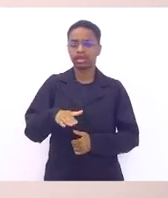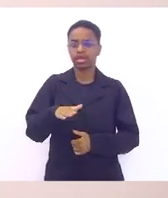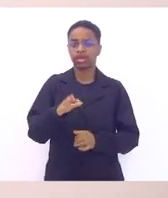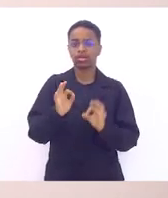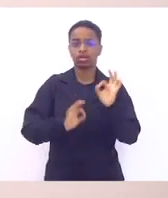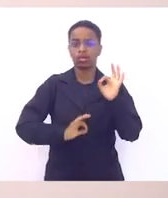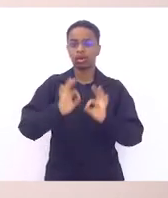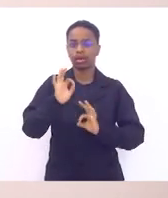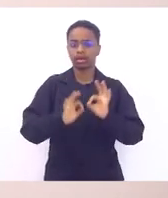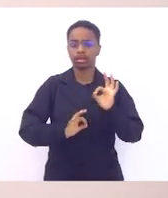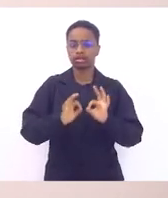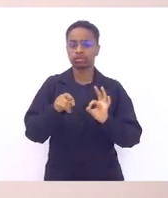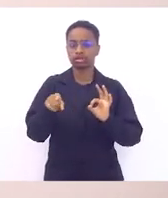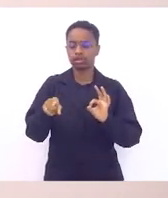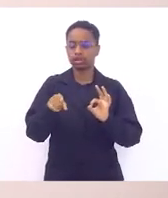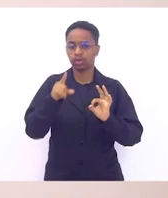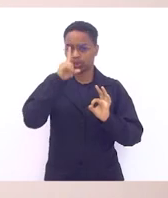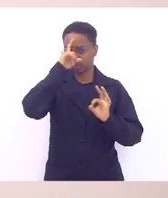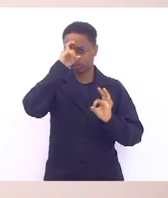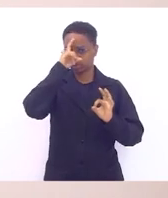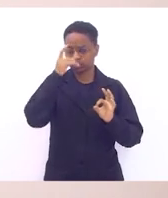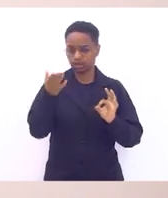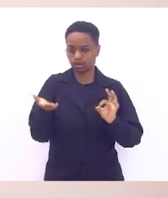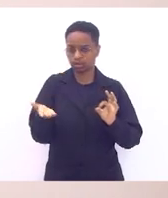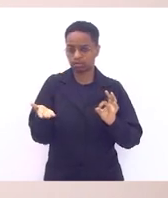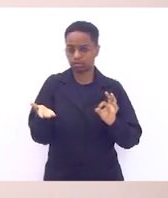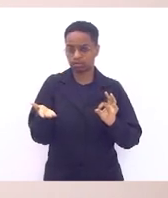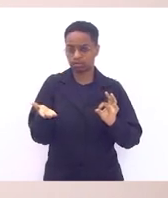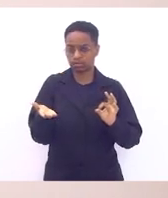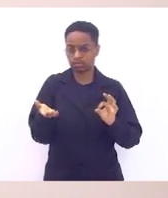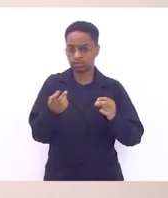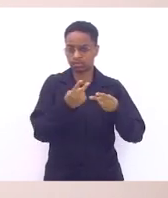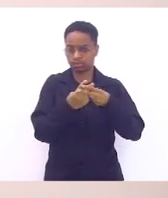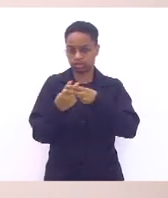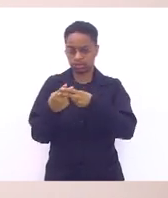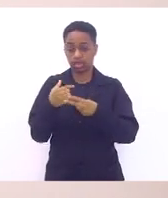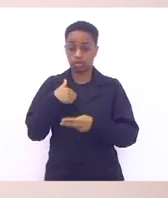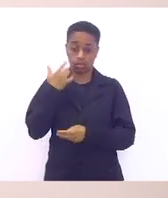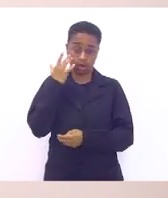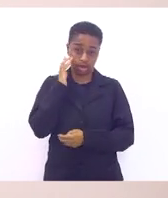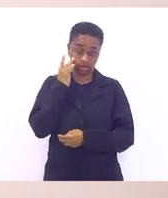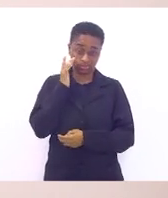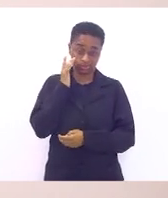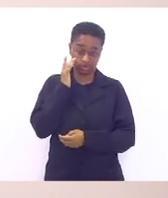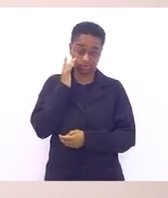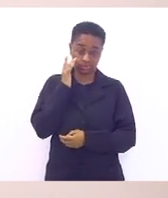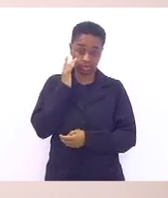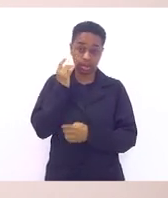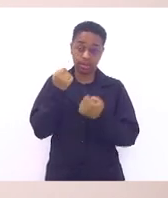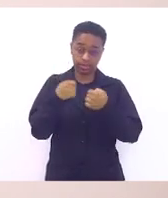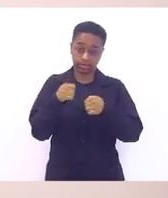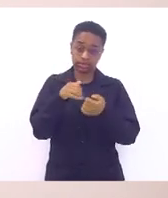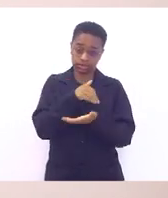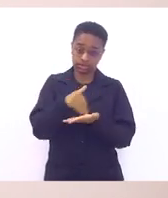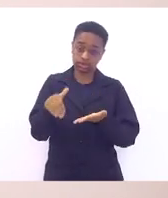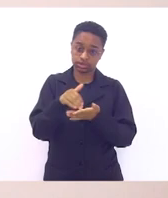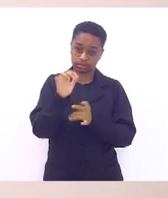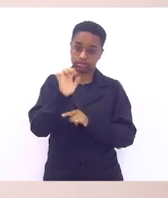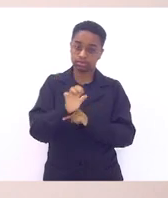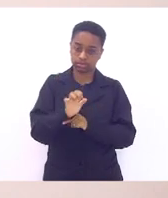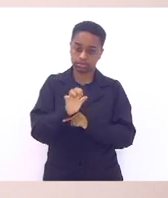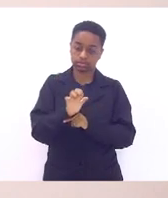sanatório penal? Eu acho, sem dúvida nenhuma, que o dono do sanatório penal tem que ser a Secretaria de Estado de